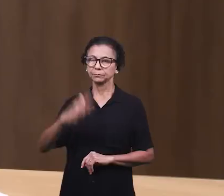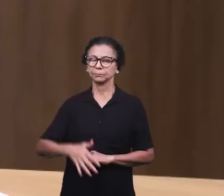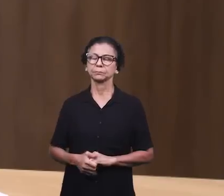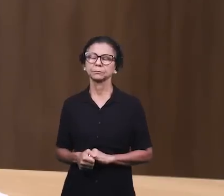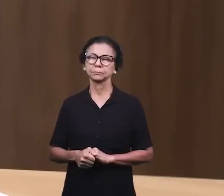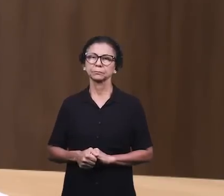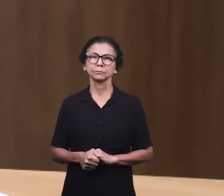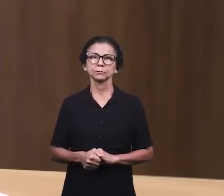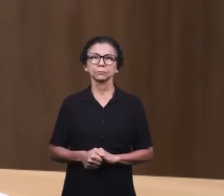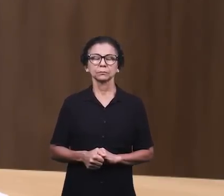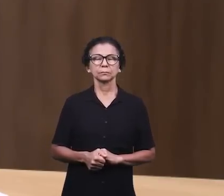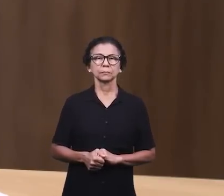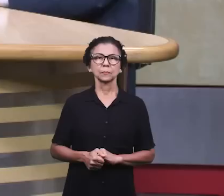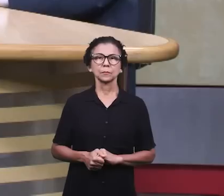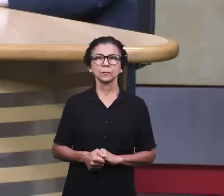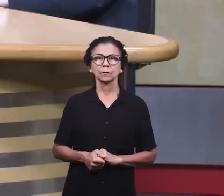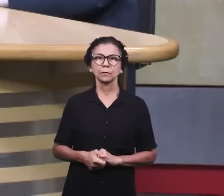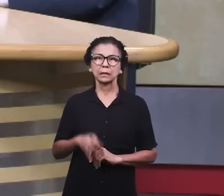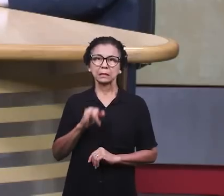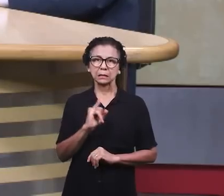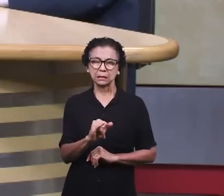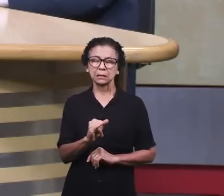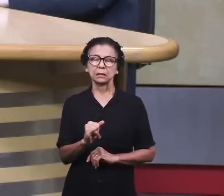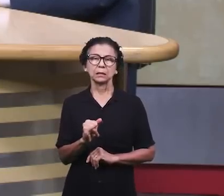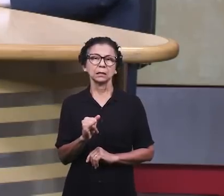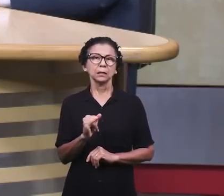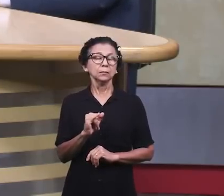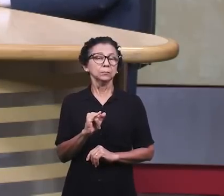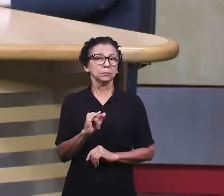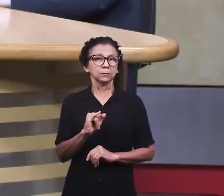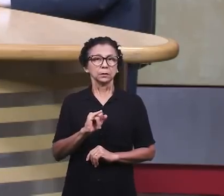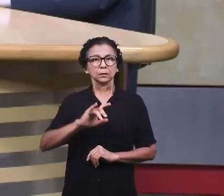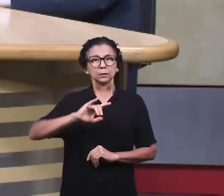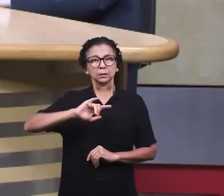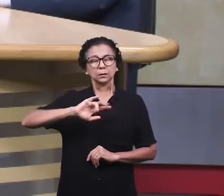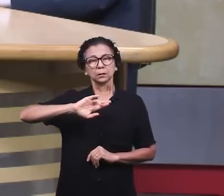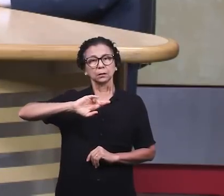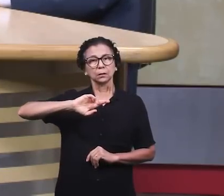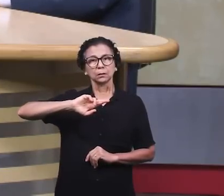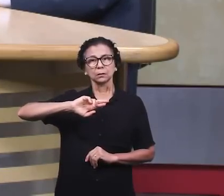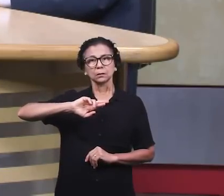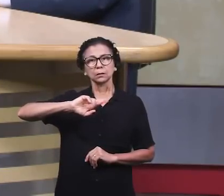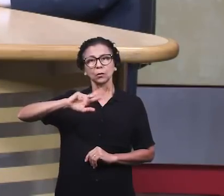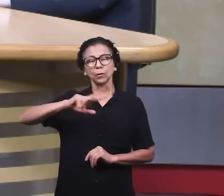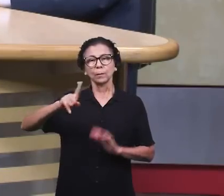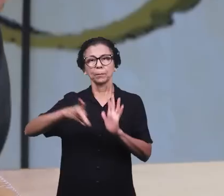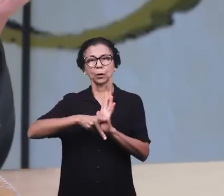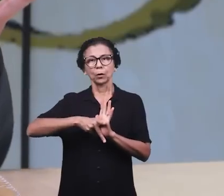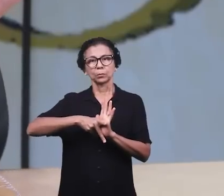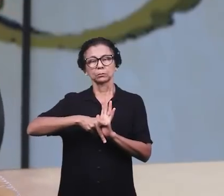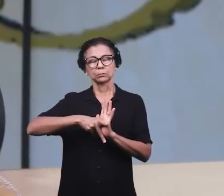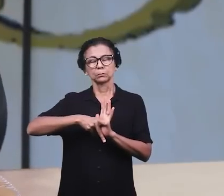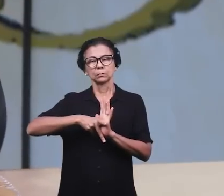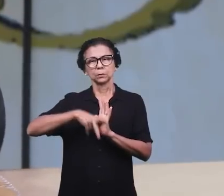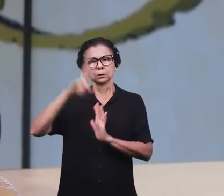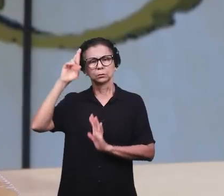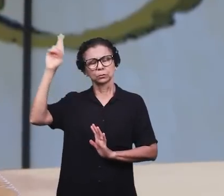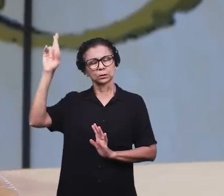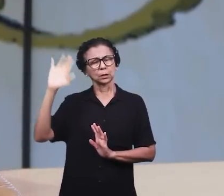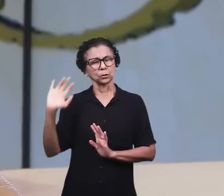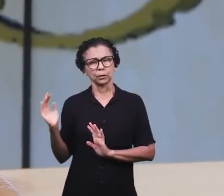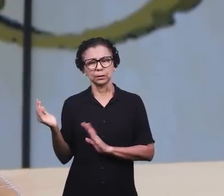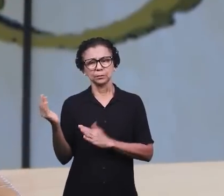desloca. Há um deslocamento da opressão, entendeu? E o Espírito opera. É como um farol à noite, né, que bate sobre o olhar de